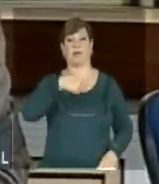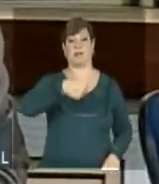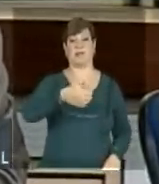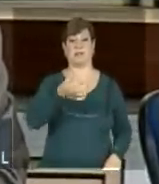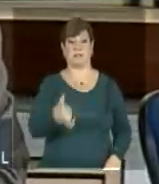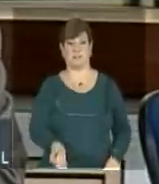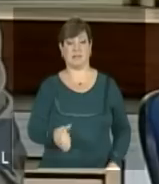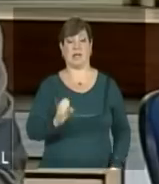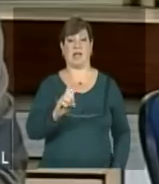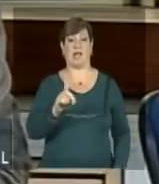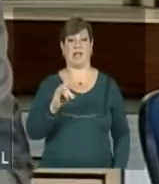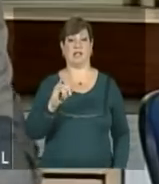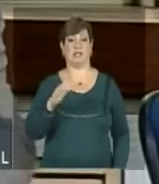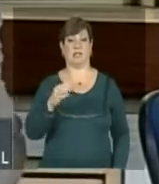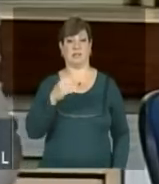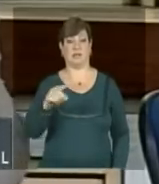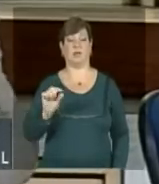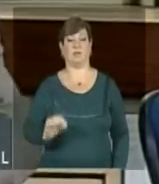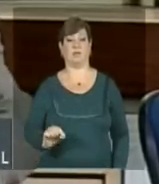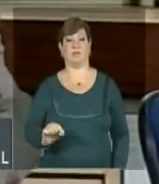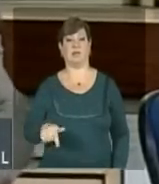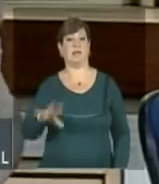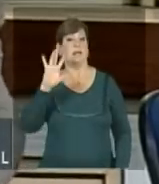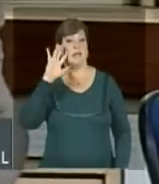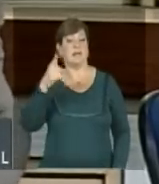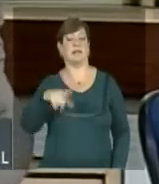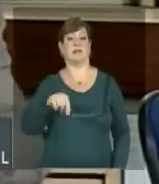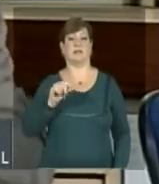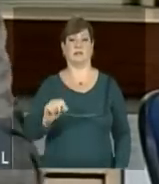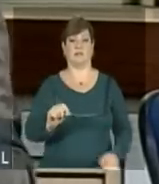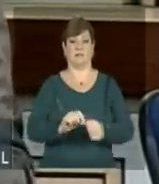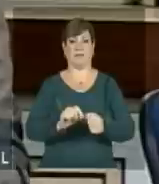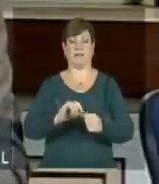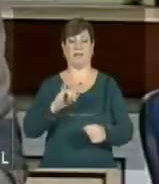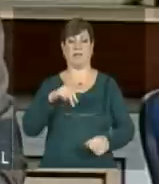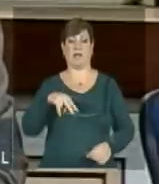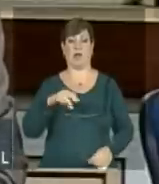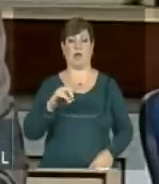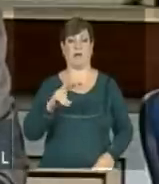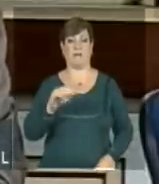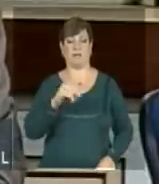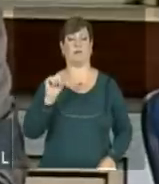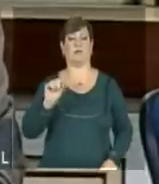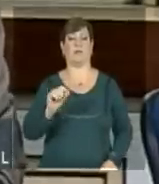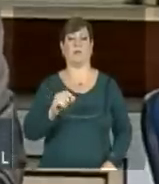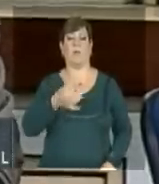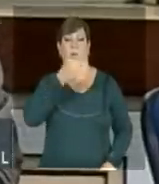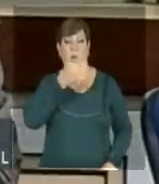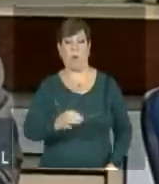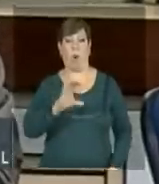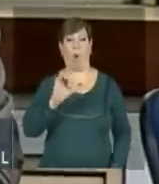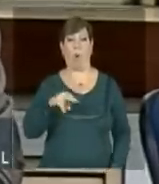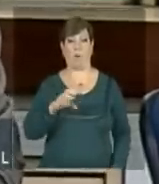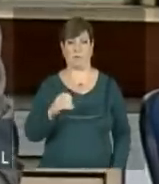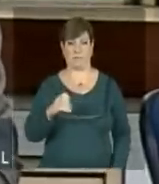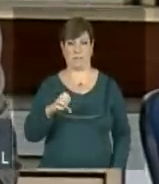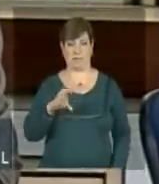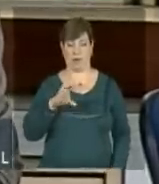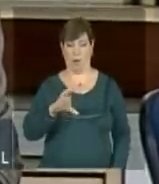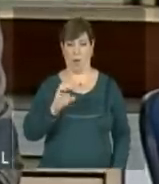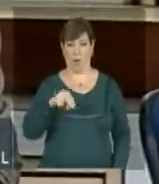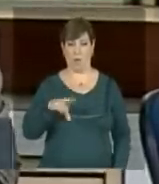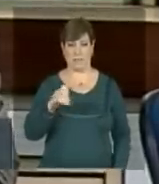e a definição adotada para inovação, o conceito de inovação trabalhado aqui,